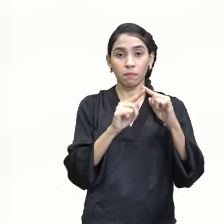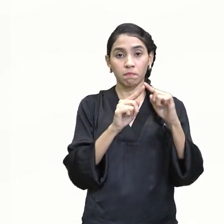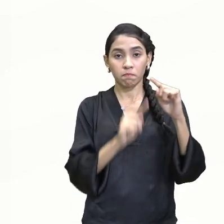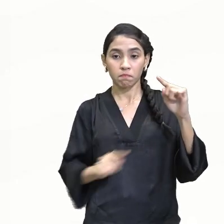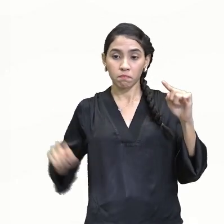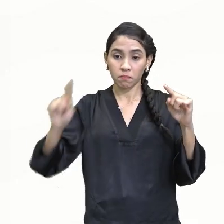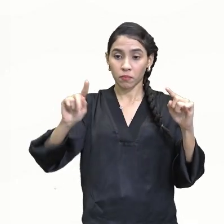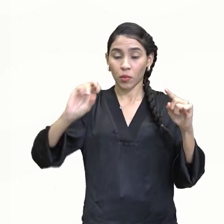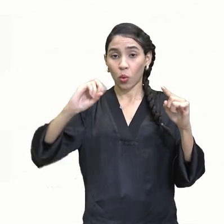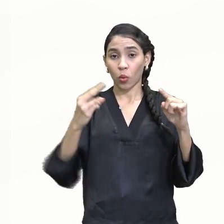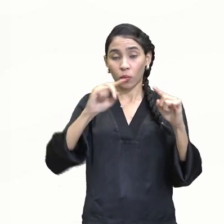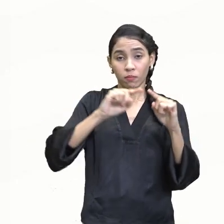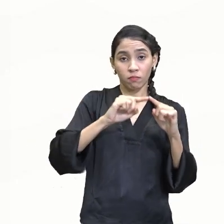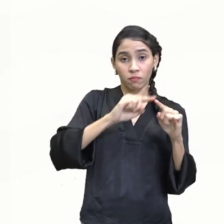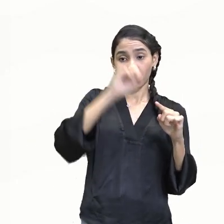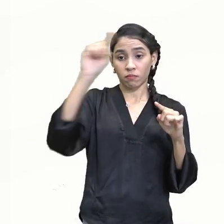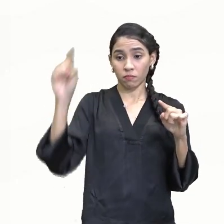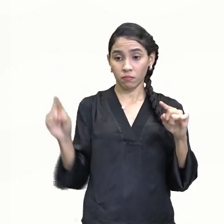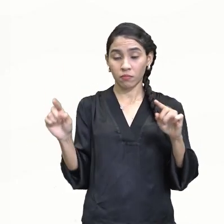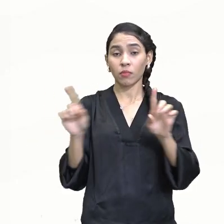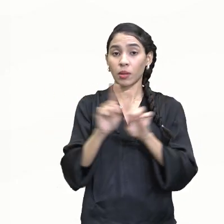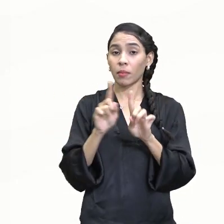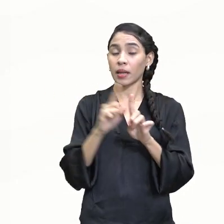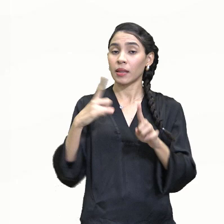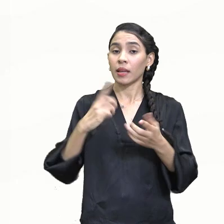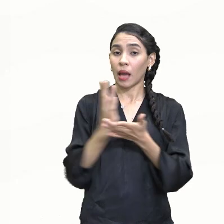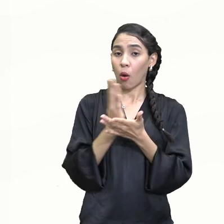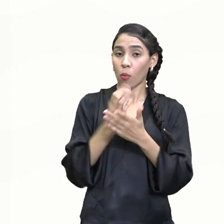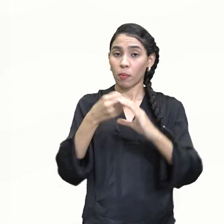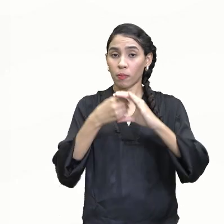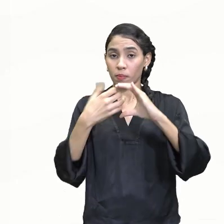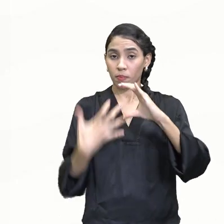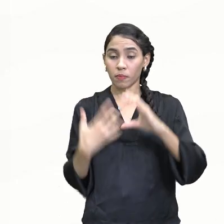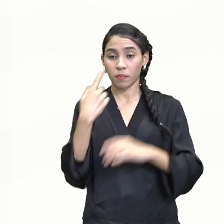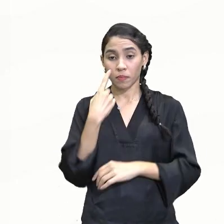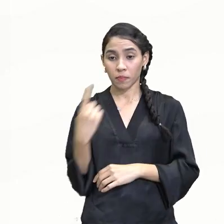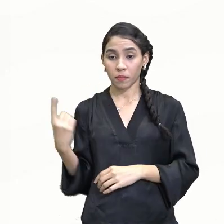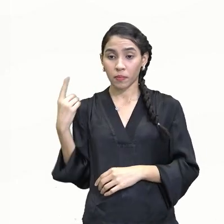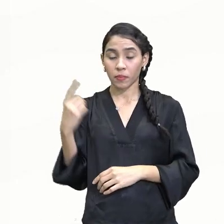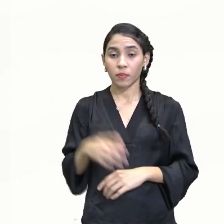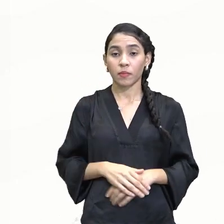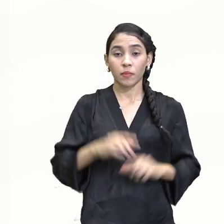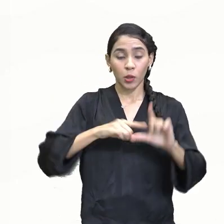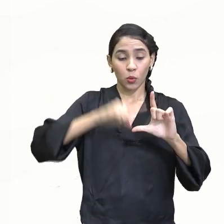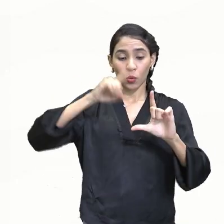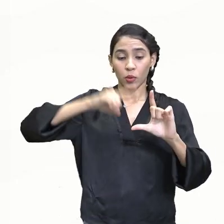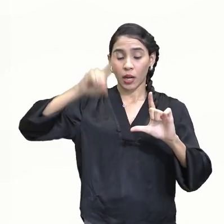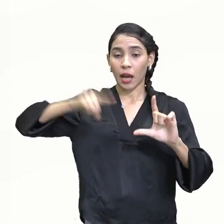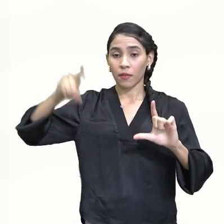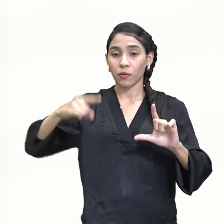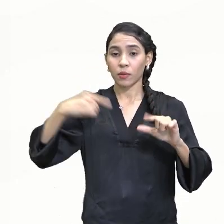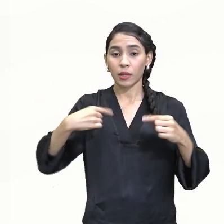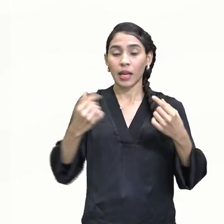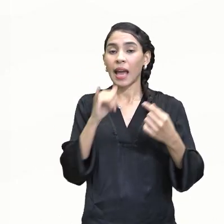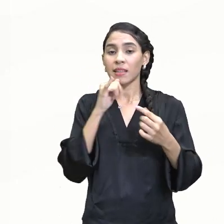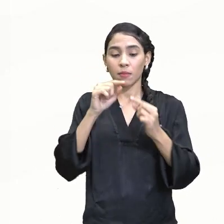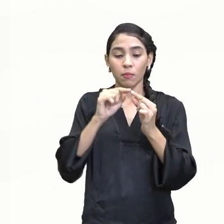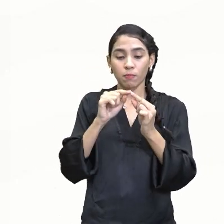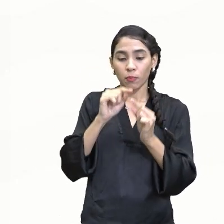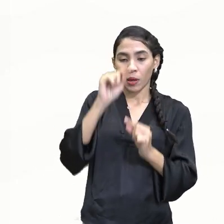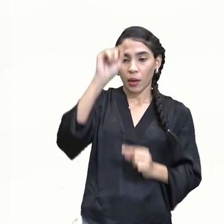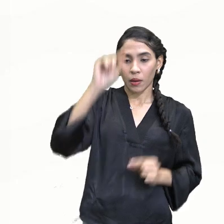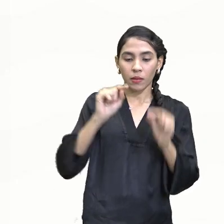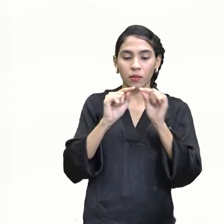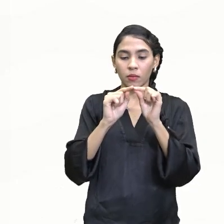características também. Olha só, o gráfico da função exponencial, ela passa por esse ponto. Quando o x é